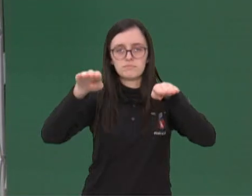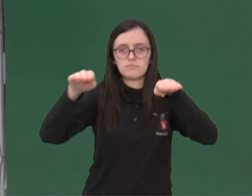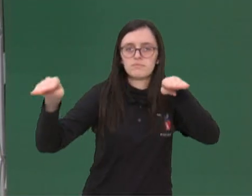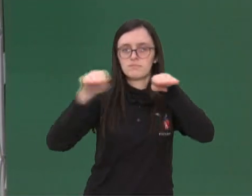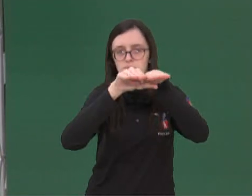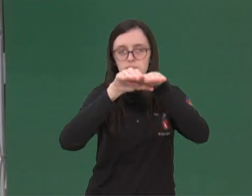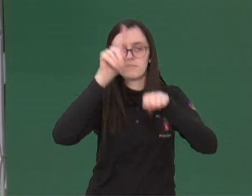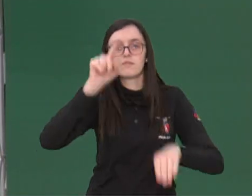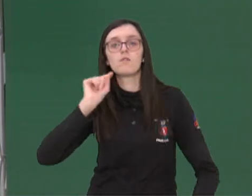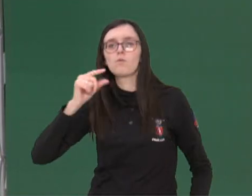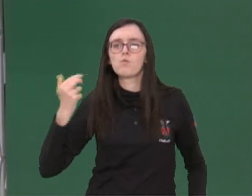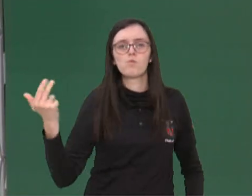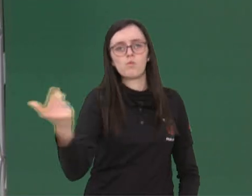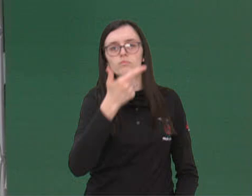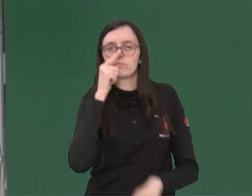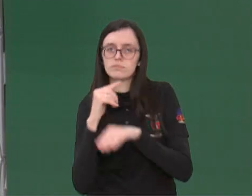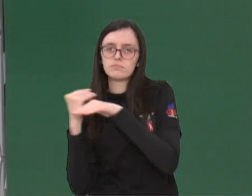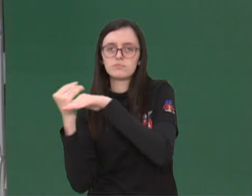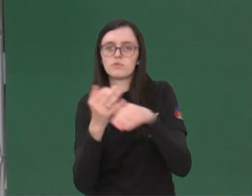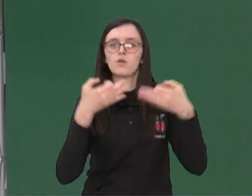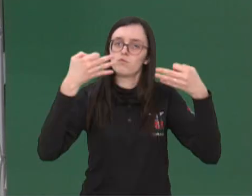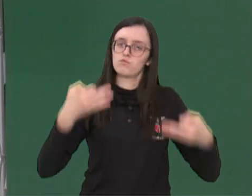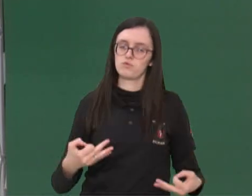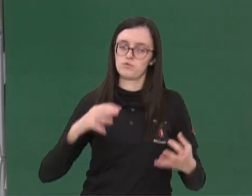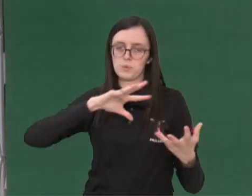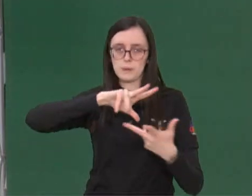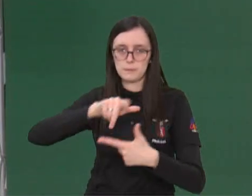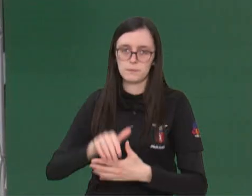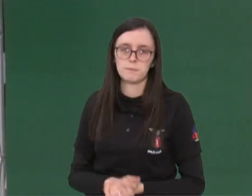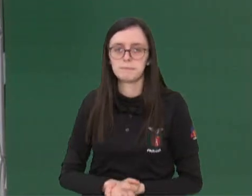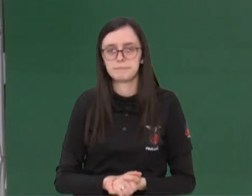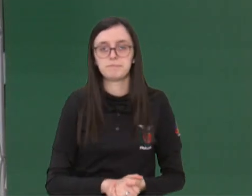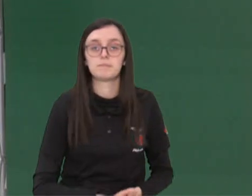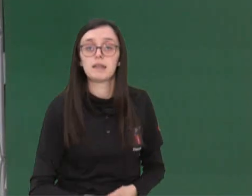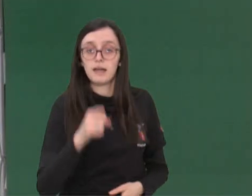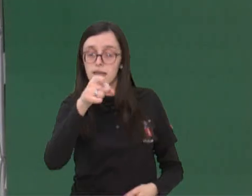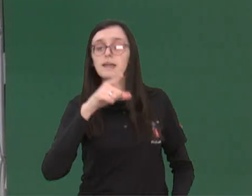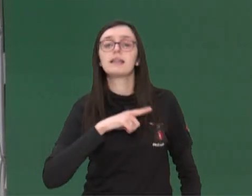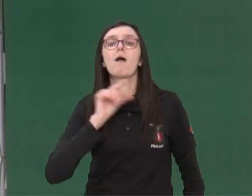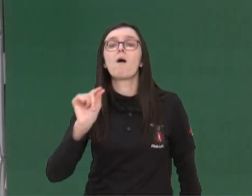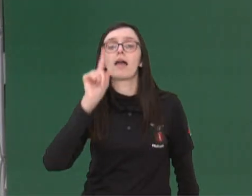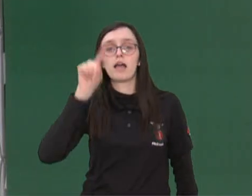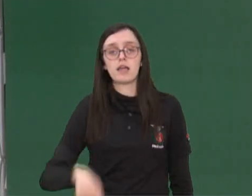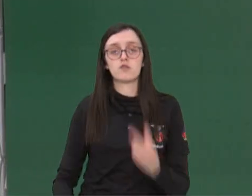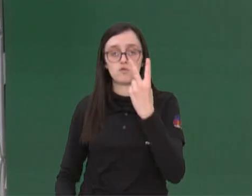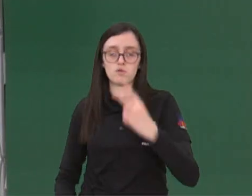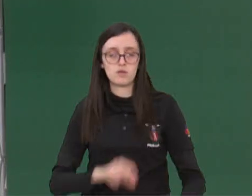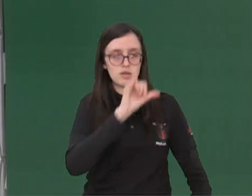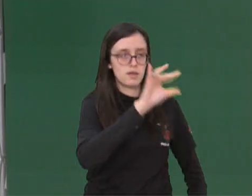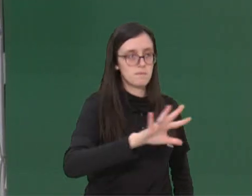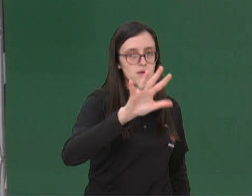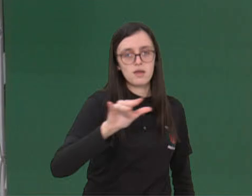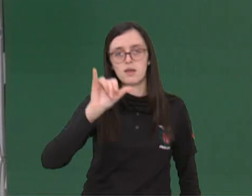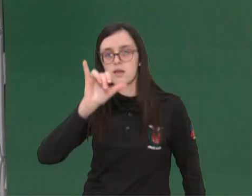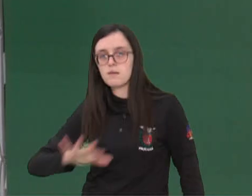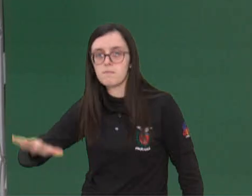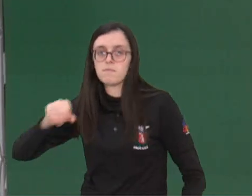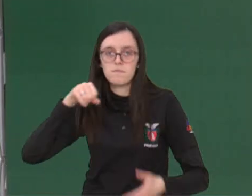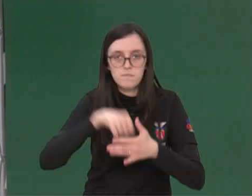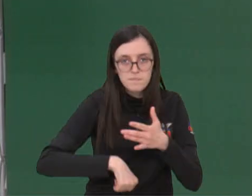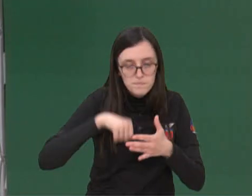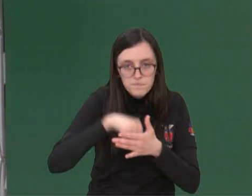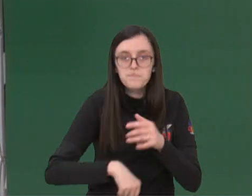equidade, por deixar tudo muito mais justo no mundo. Aqui você tem duas imagens de protestos